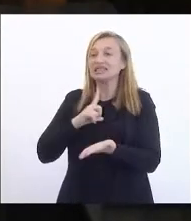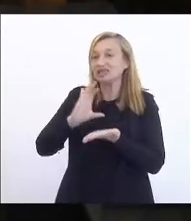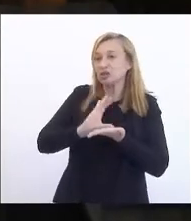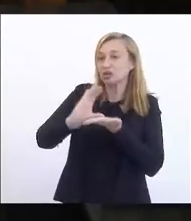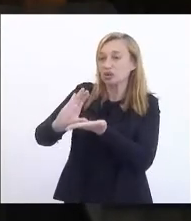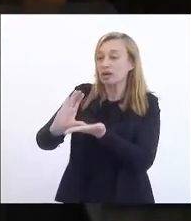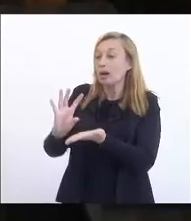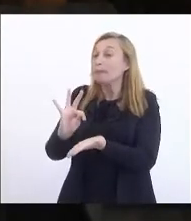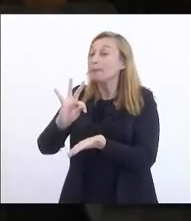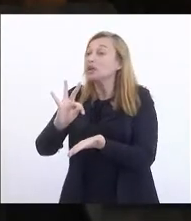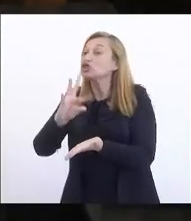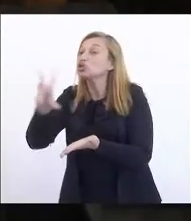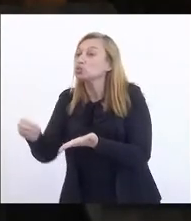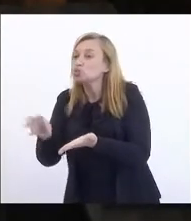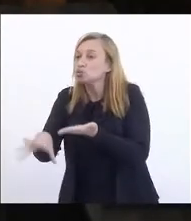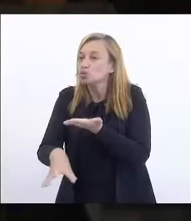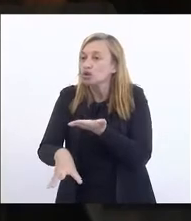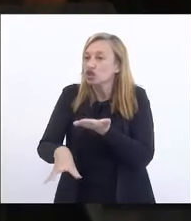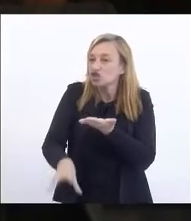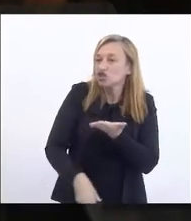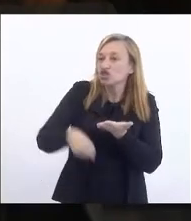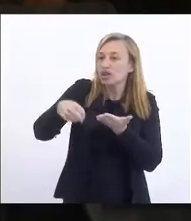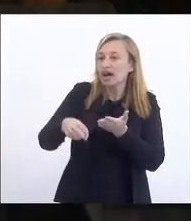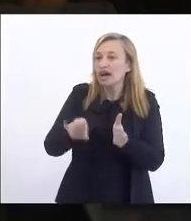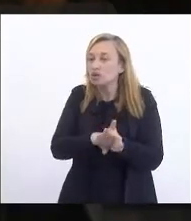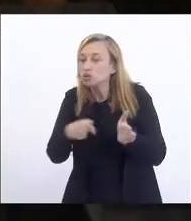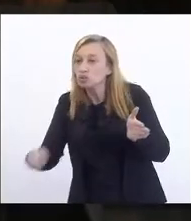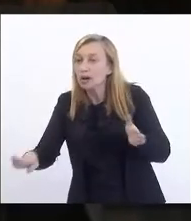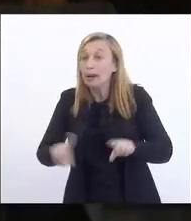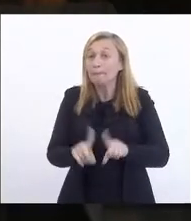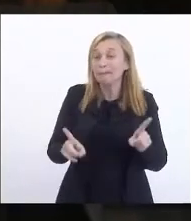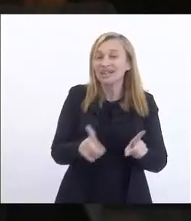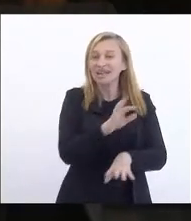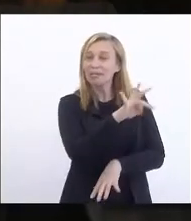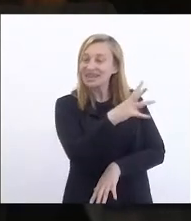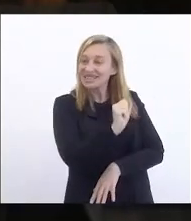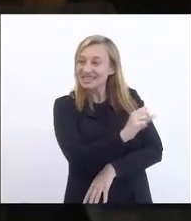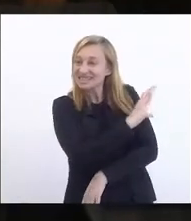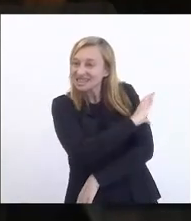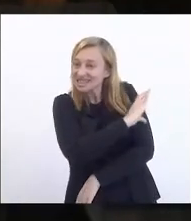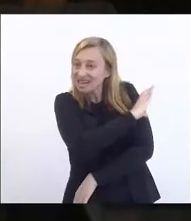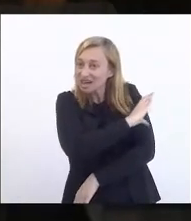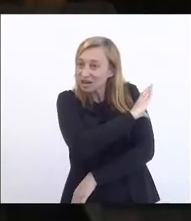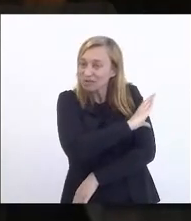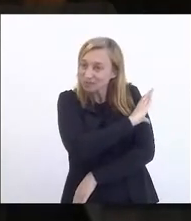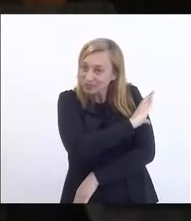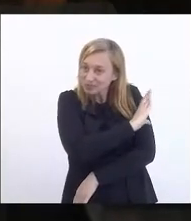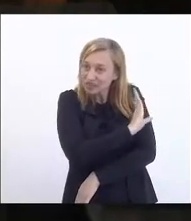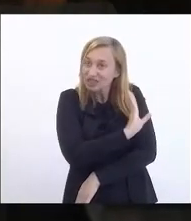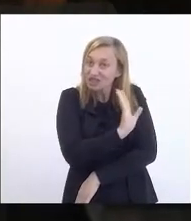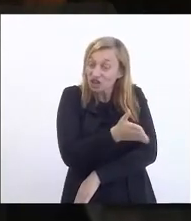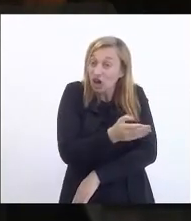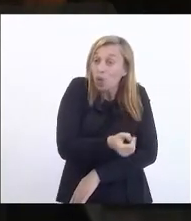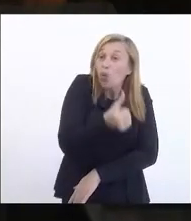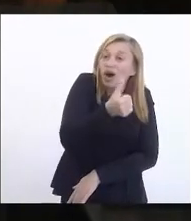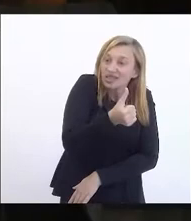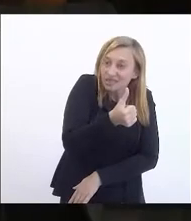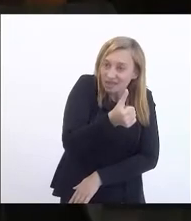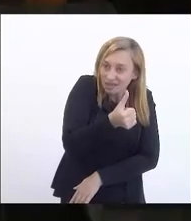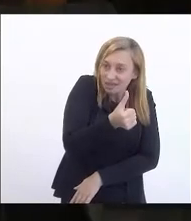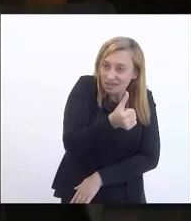retirar tudo do fundo do mar. Só que tem que na bacia de campos, que seria um campo já quase esgotado,